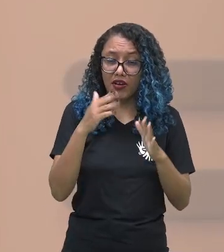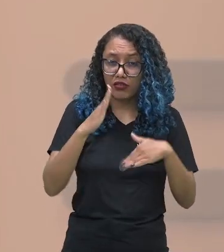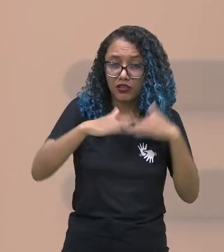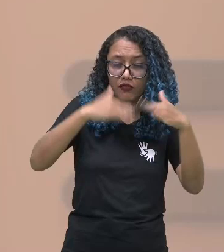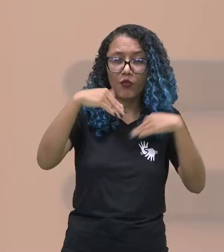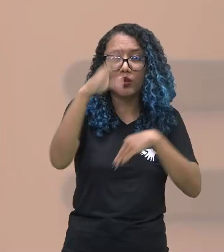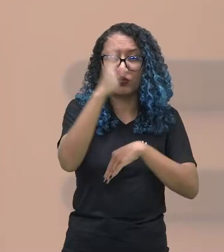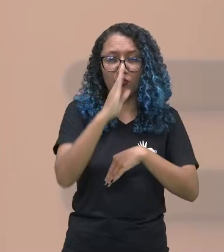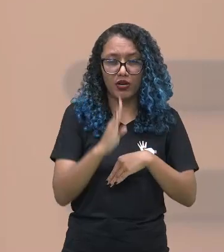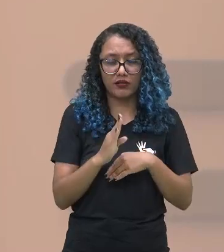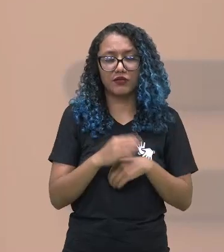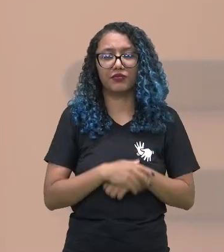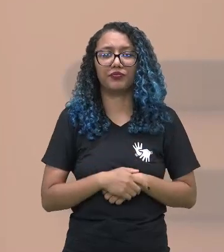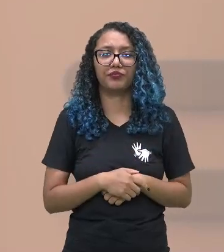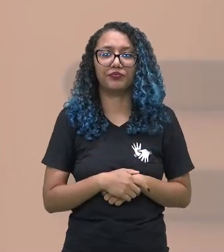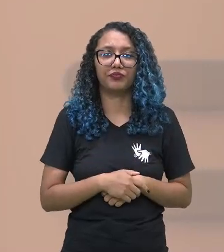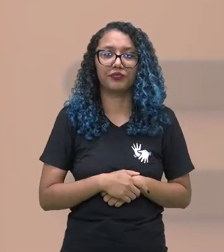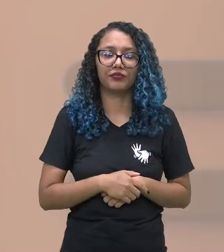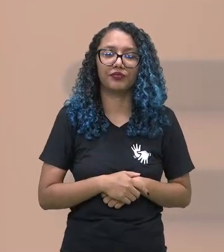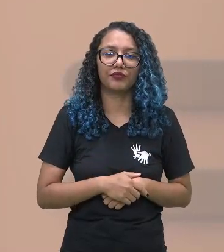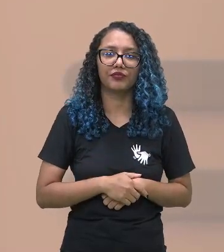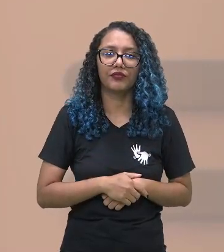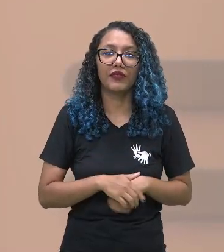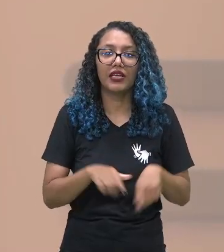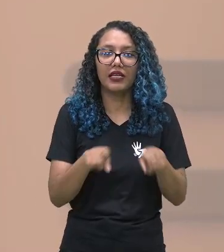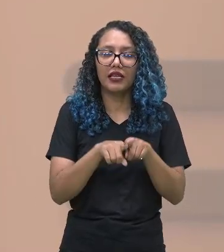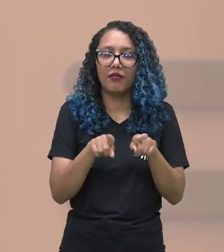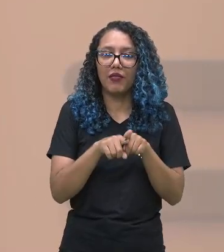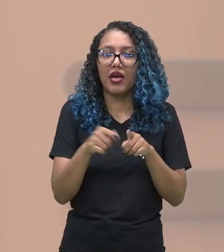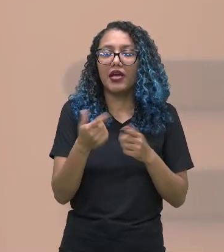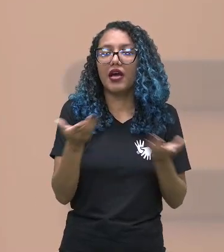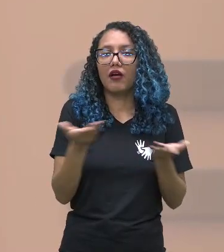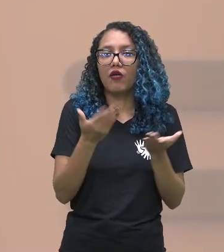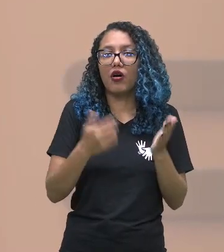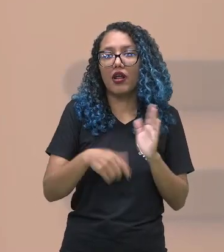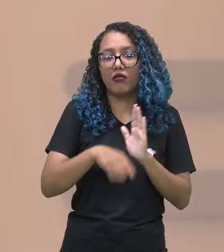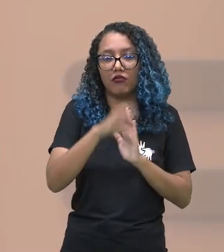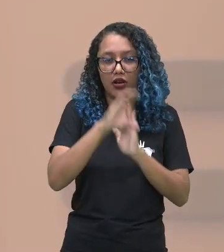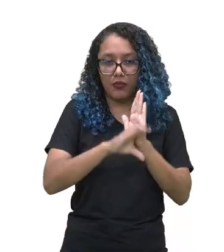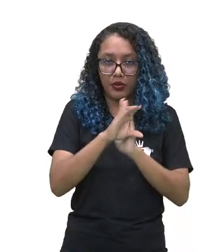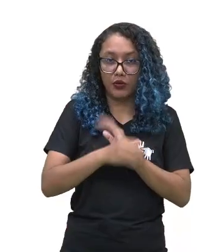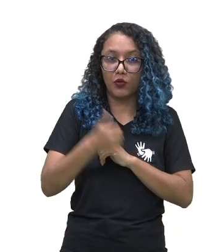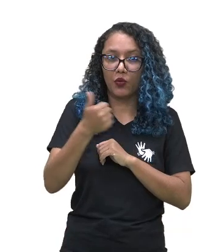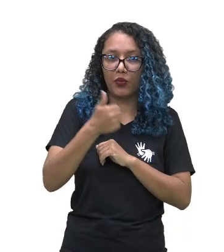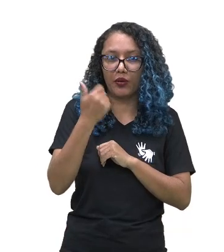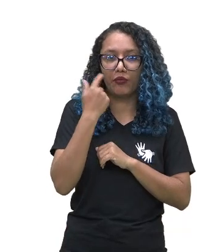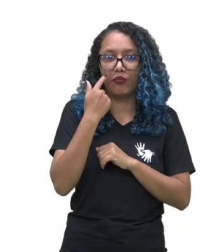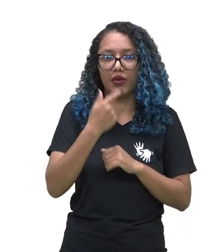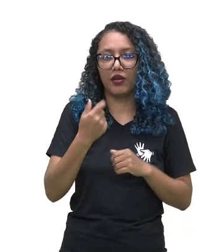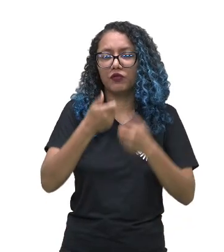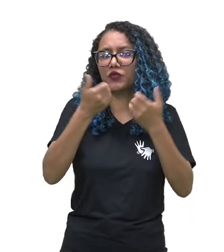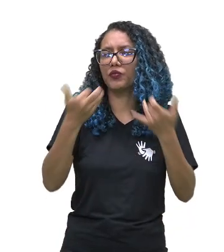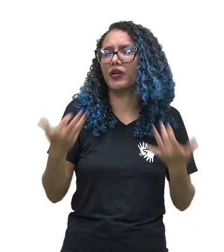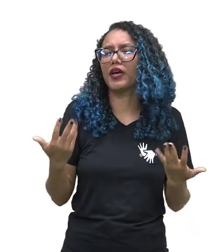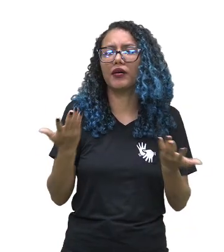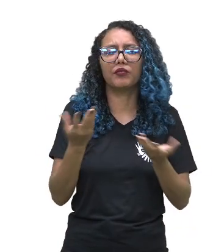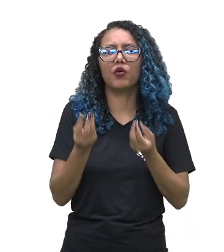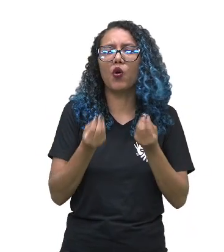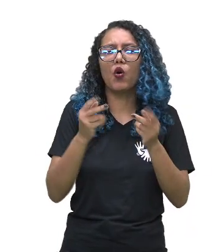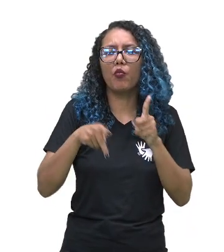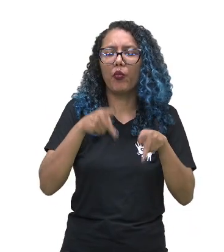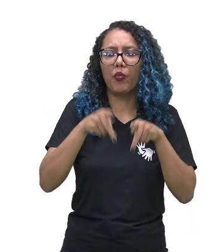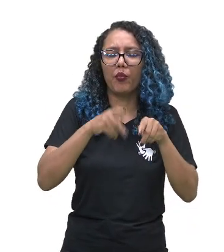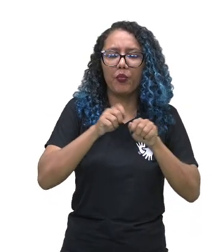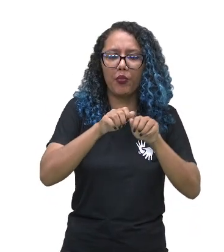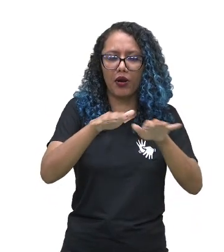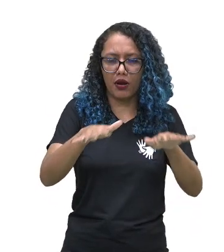Prado Júnior. E aí vem o primeiro capítulo da obra, que fala sobre o povoamento. Como foi feito